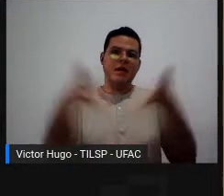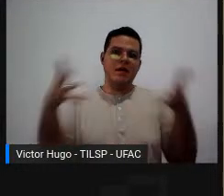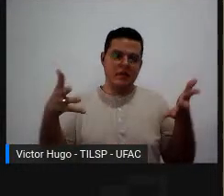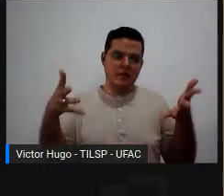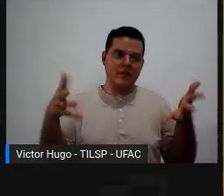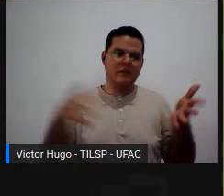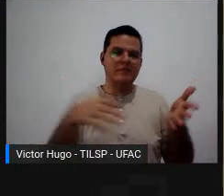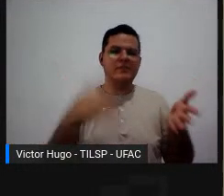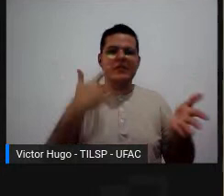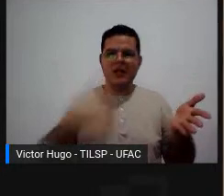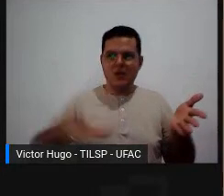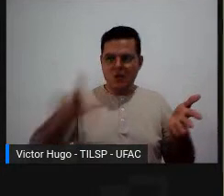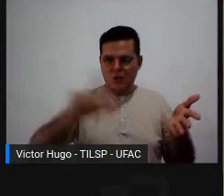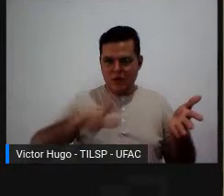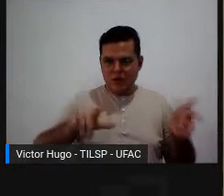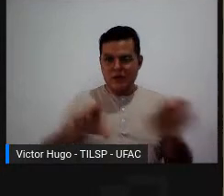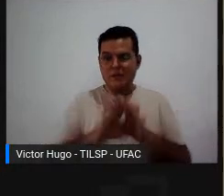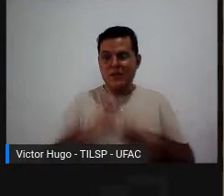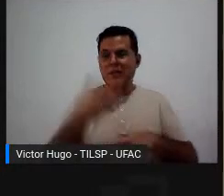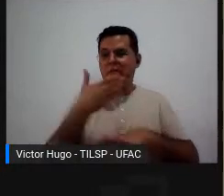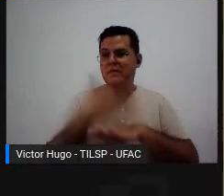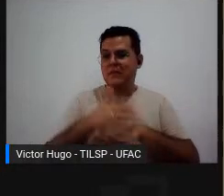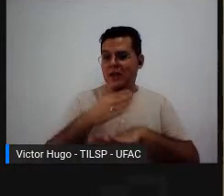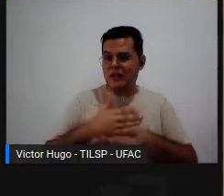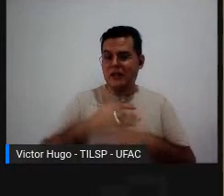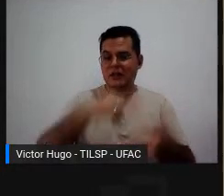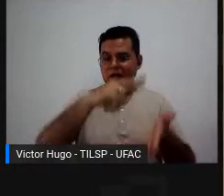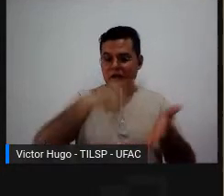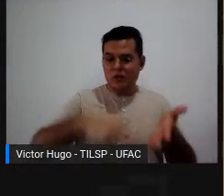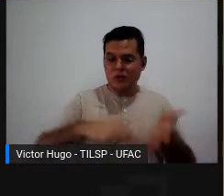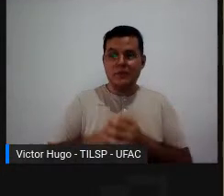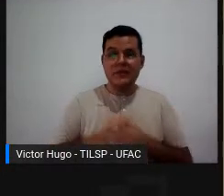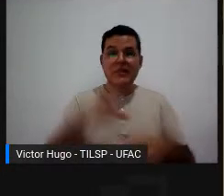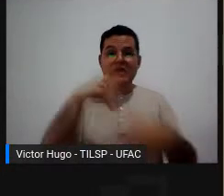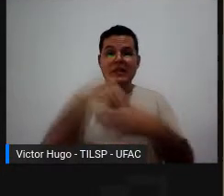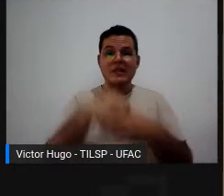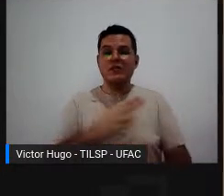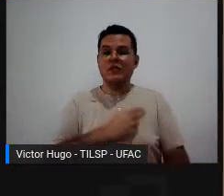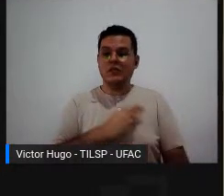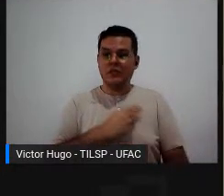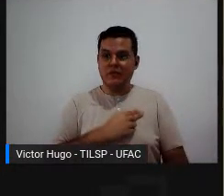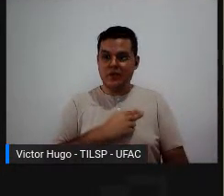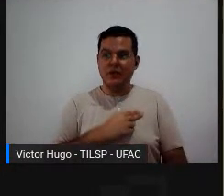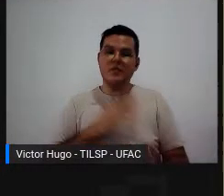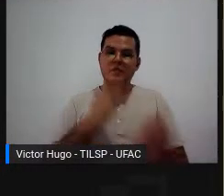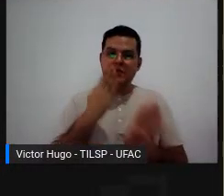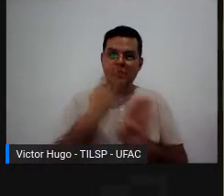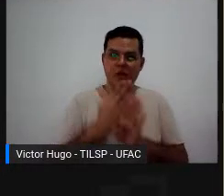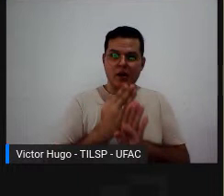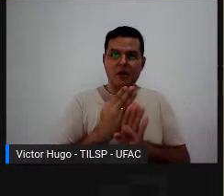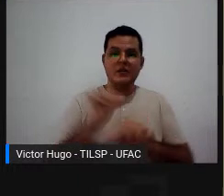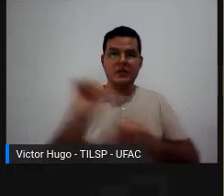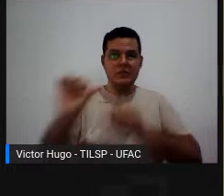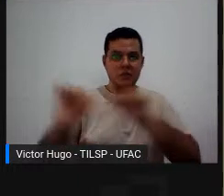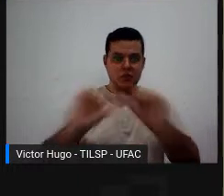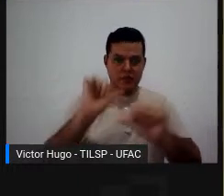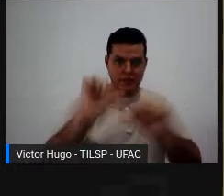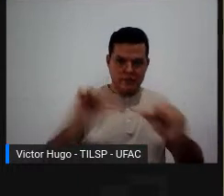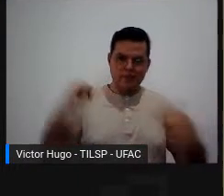efeitos de sentido que recorrem dessas práticas na universidade são resultados não só desses deslocamentos na base